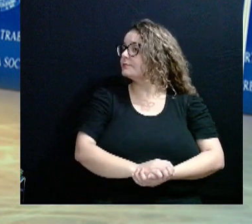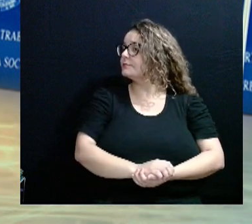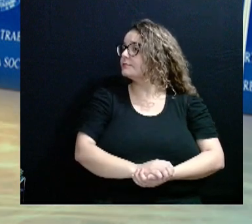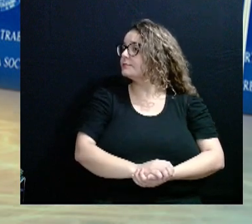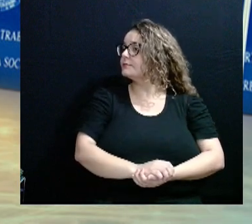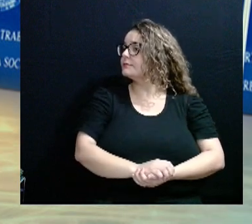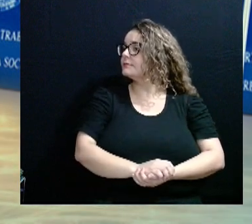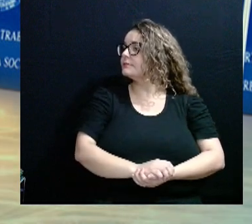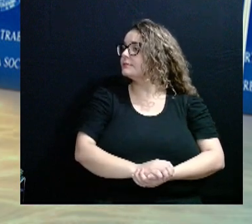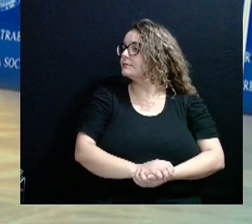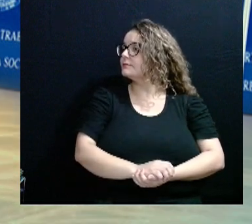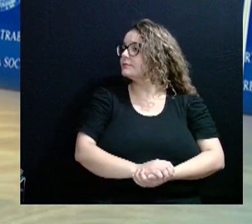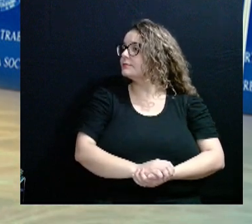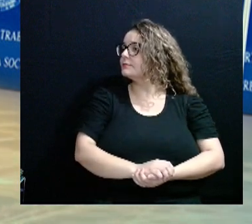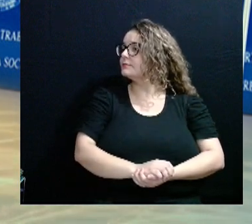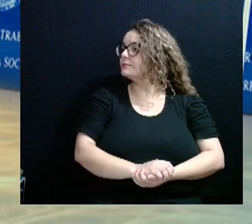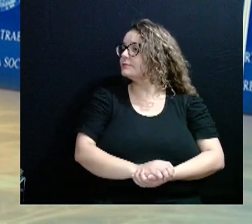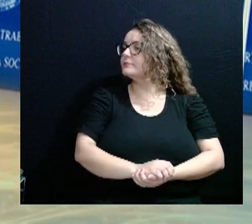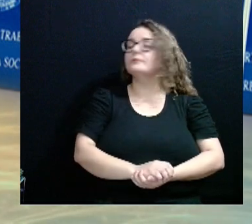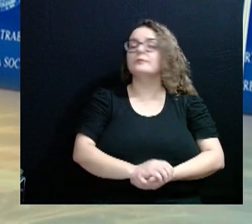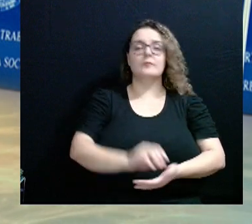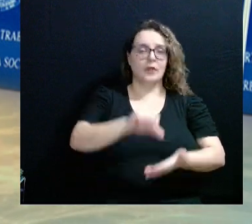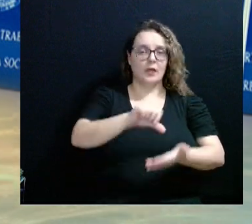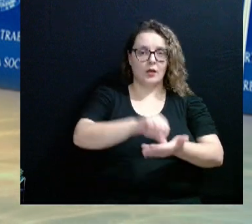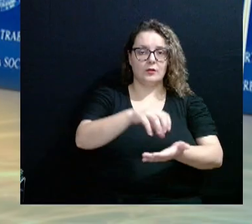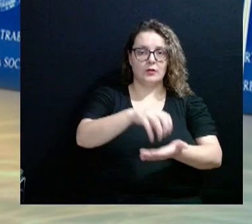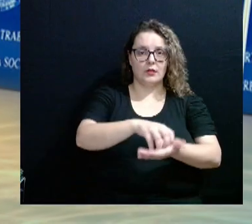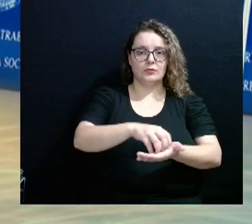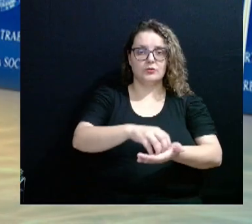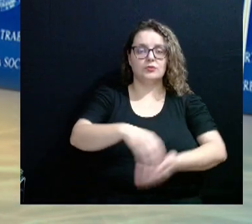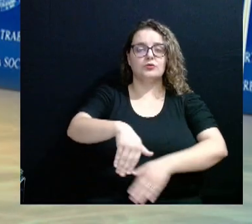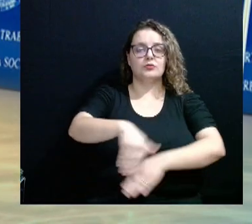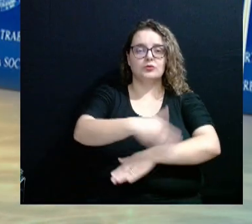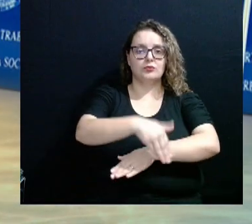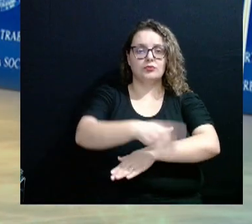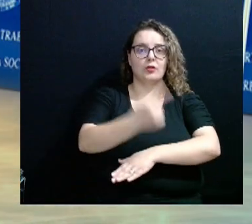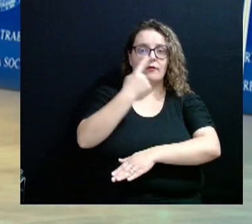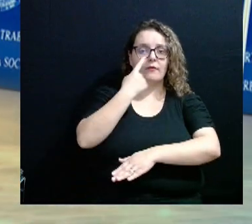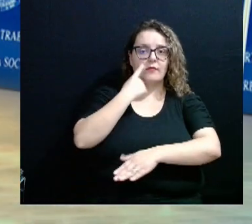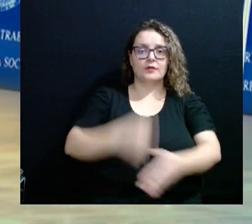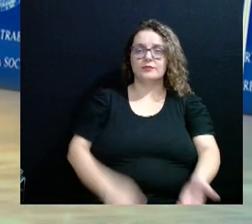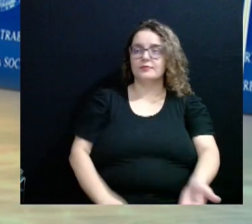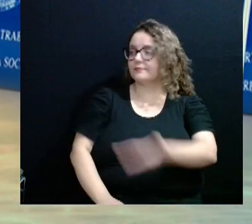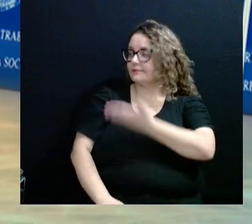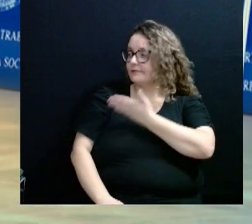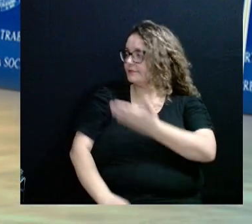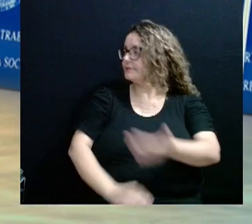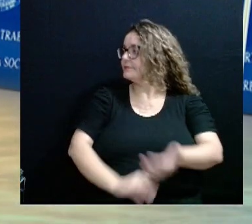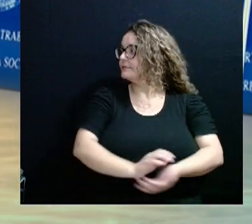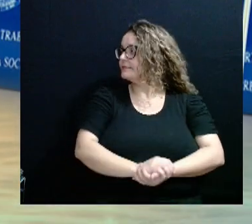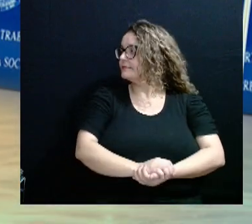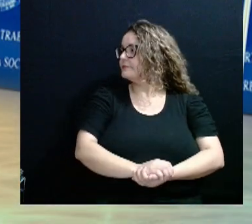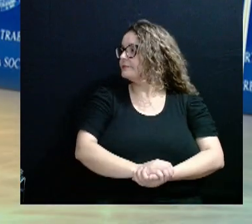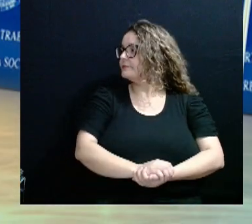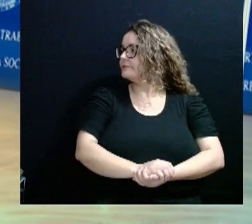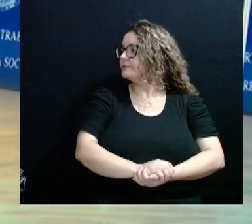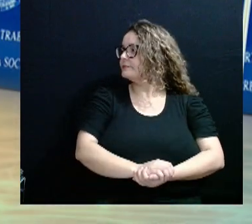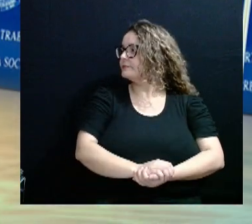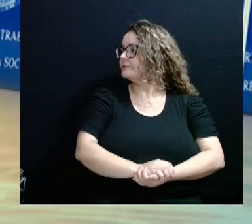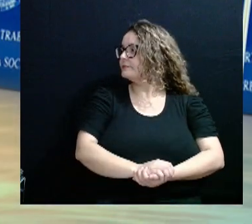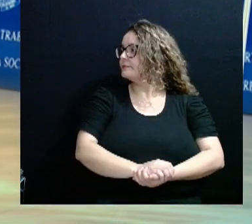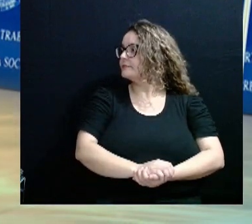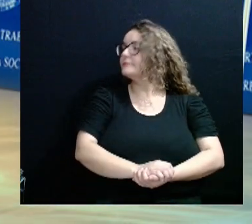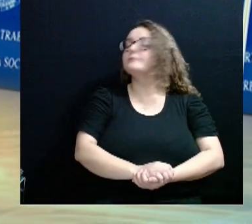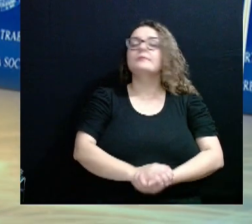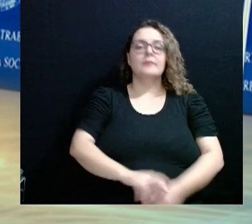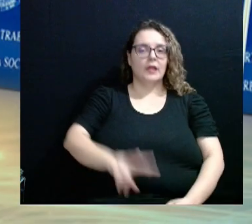cidadão.campinas.sp.gov.br. A unidade do centro fica na Avenida Campos Sales, número 427, de segunda a sexta-feira, das